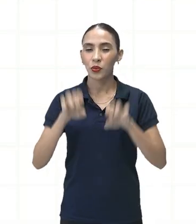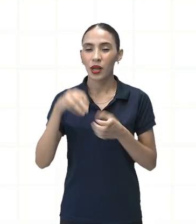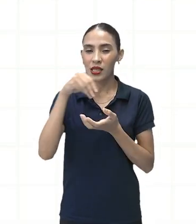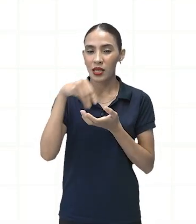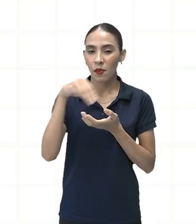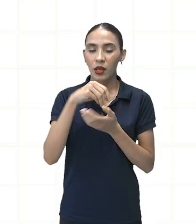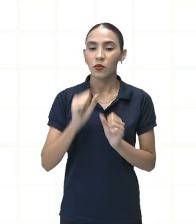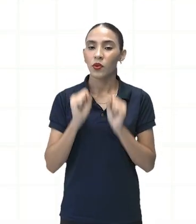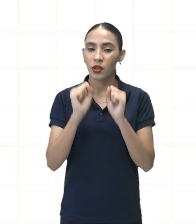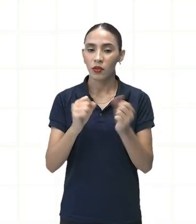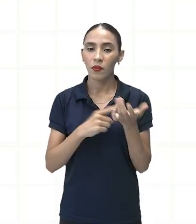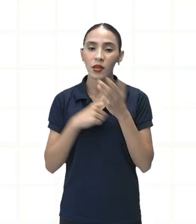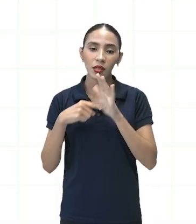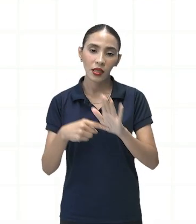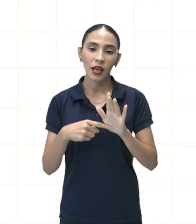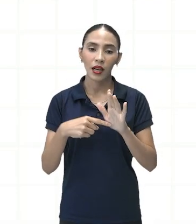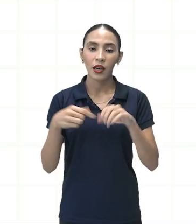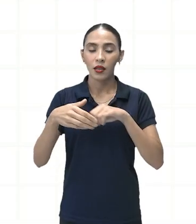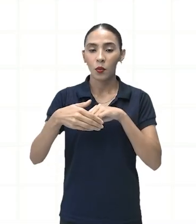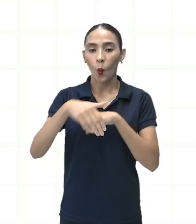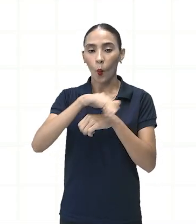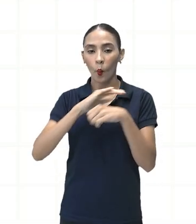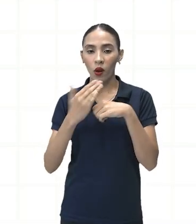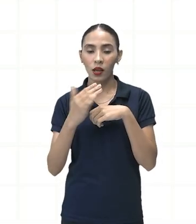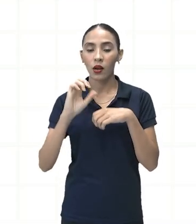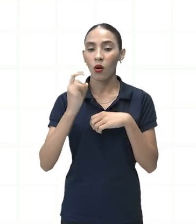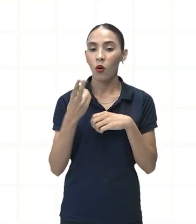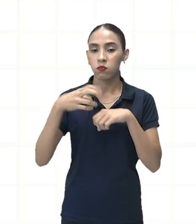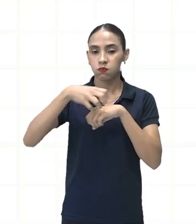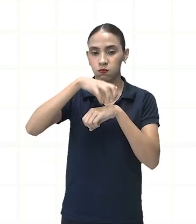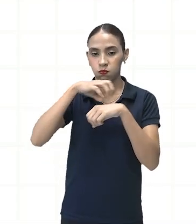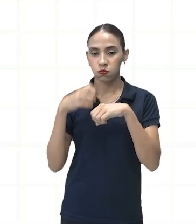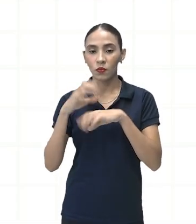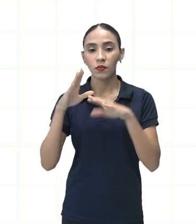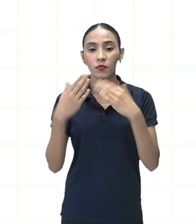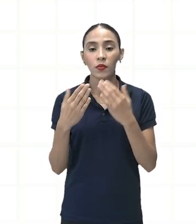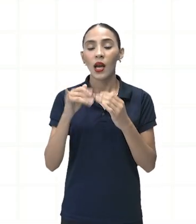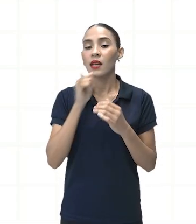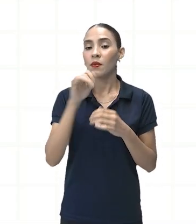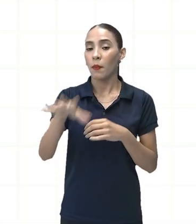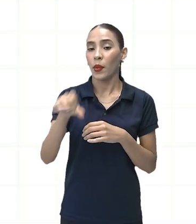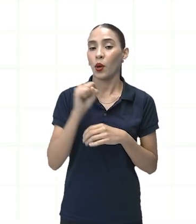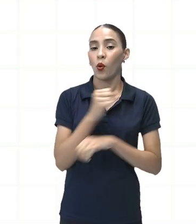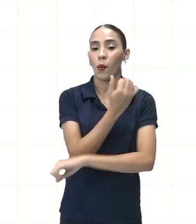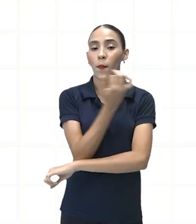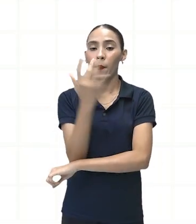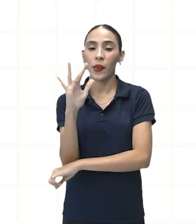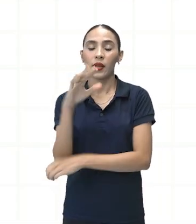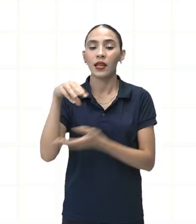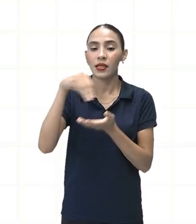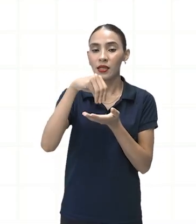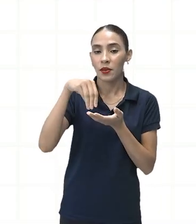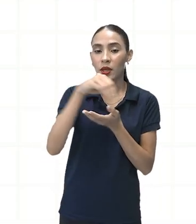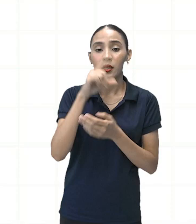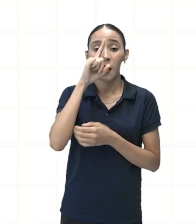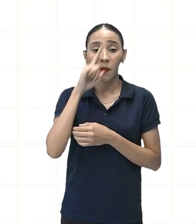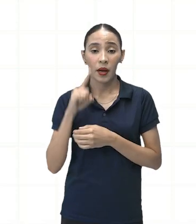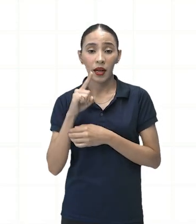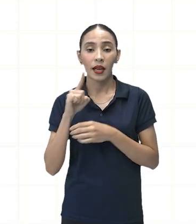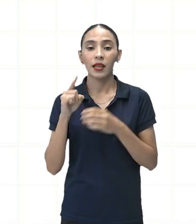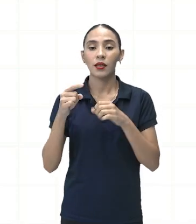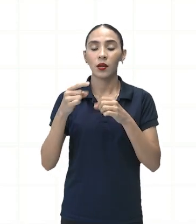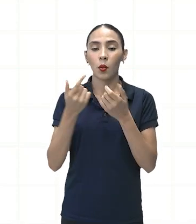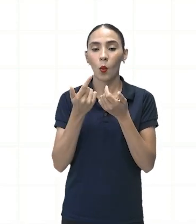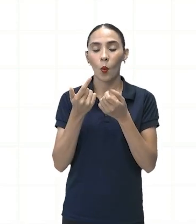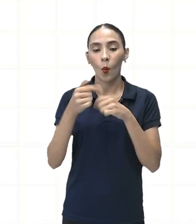poderiam apresentar um aspecto liso ou rugoso. Ele pegou plantas com semente amarela e